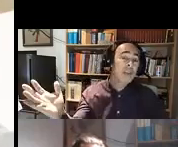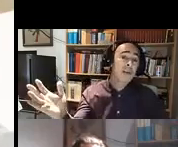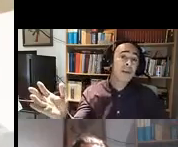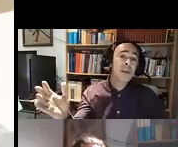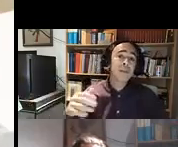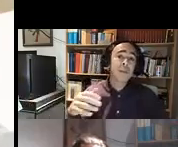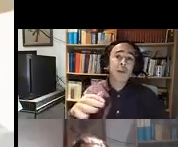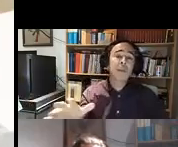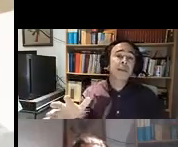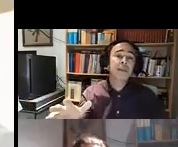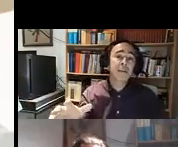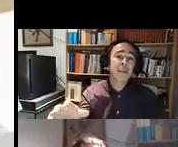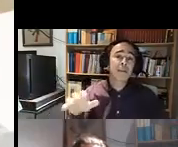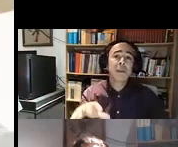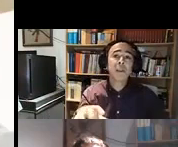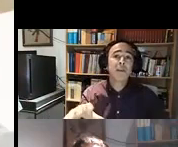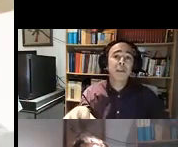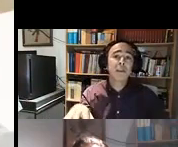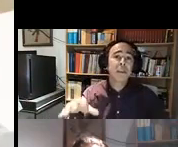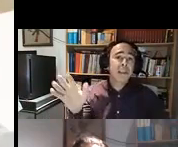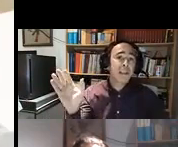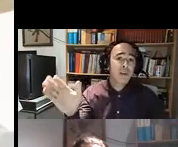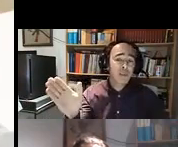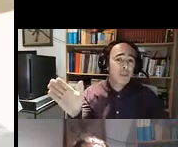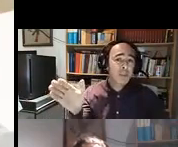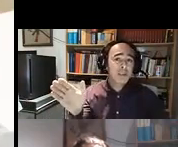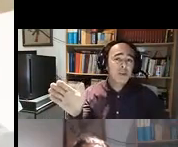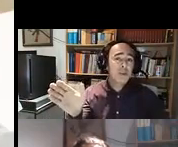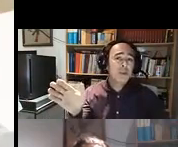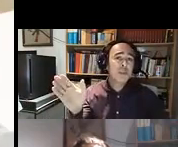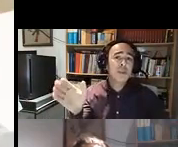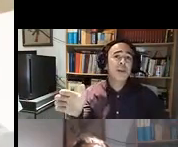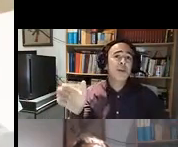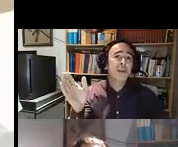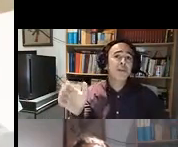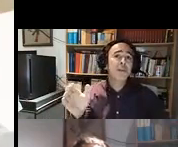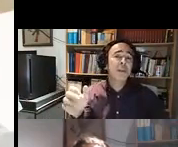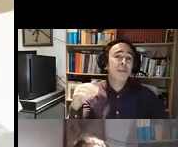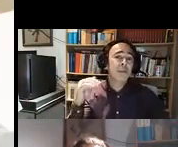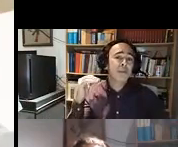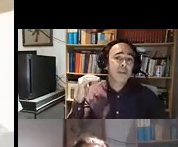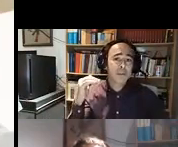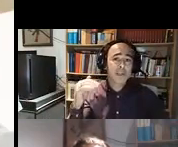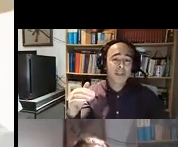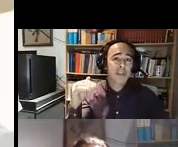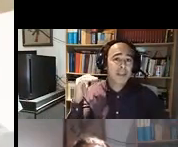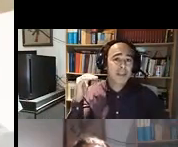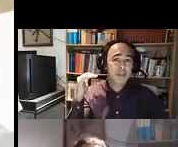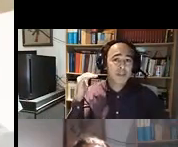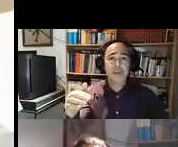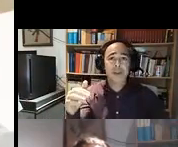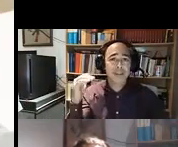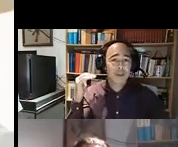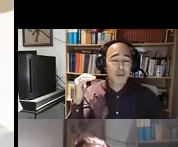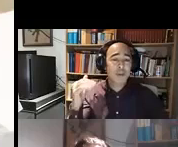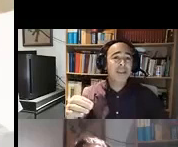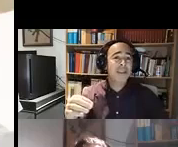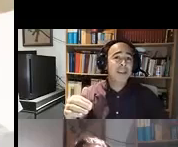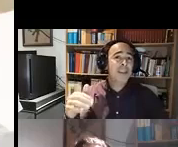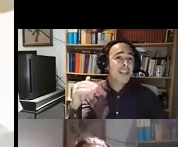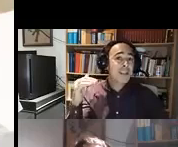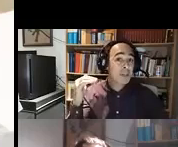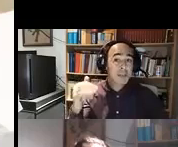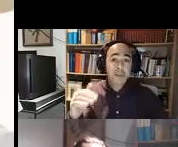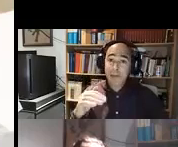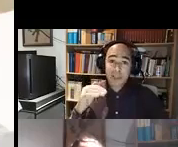subir nunca por muito trabalho por bem empregado que seja é tudo aquilo que vai ter é umas palmadinhas nas costas do patrão a gente Obrigado pelo teu afilhado seu lado